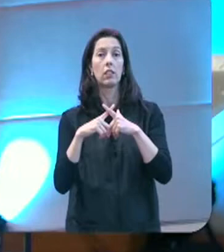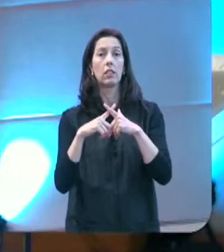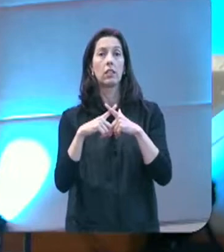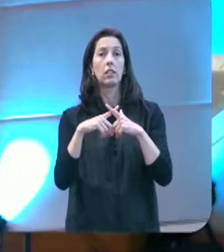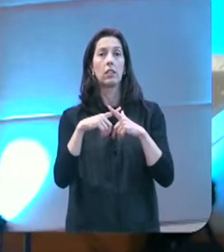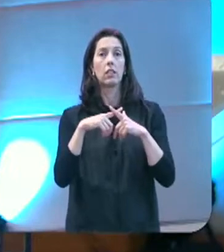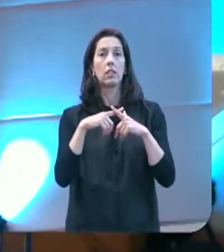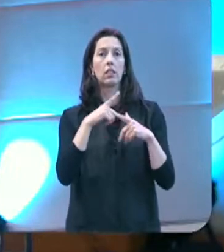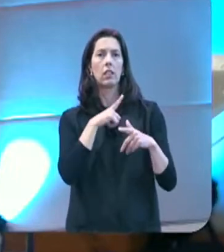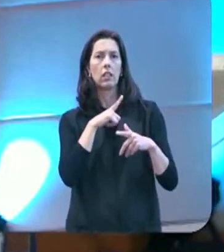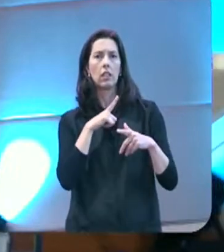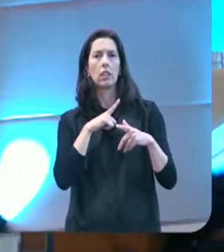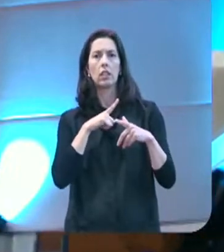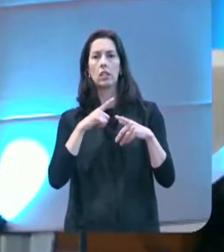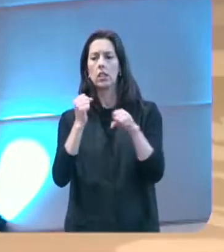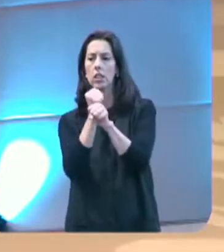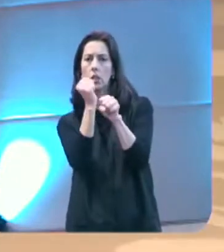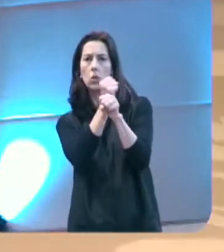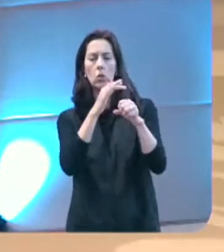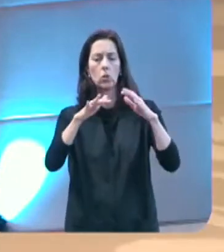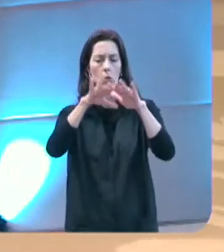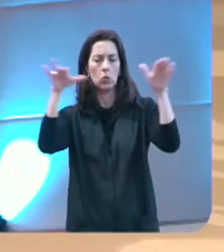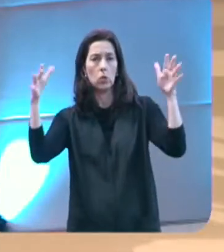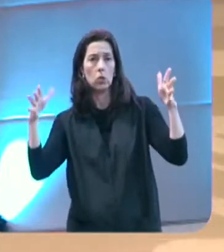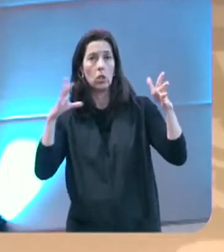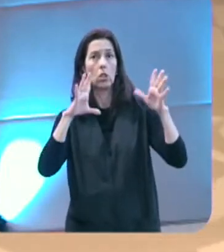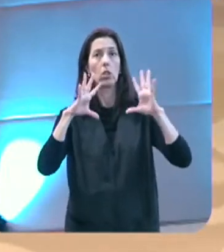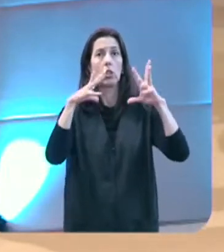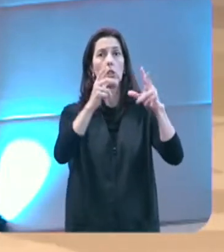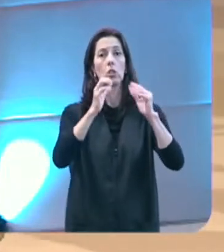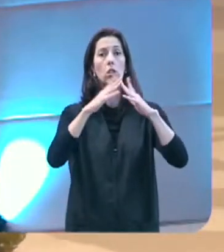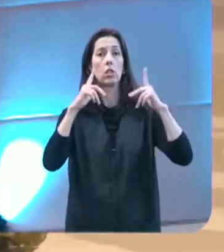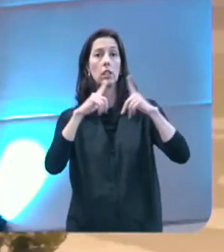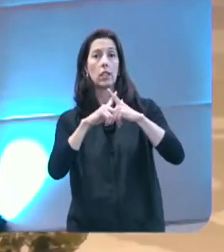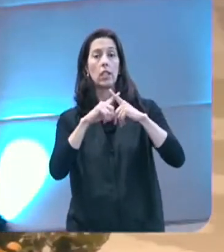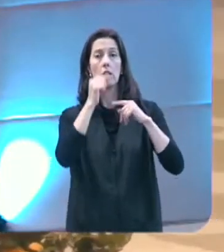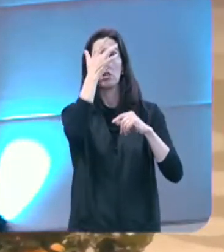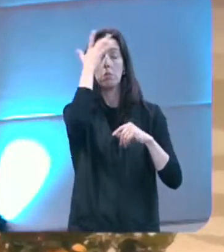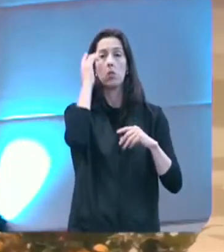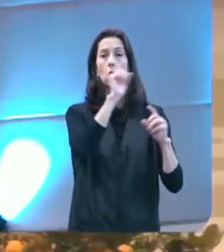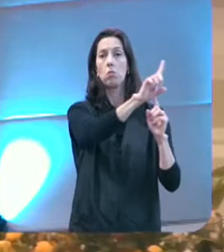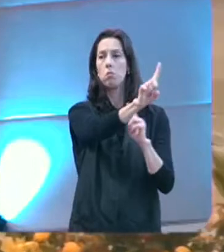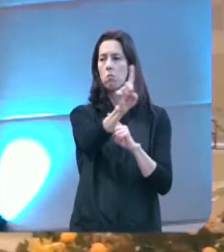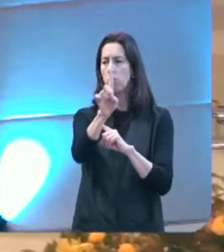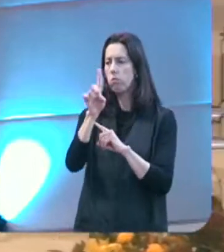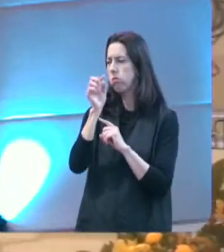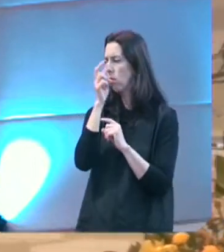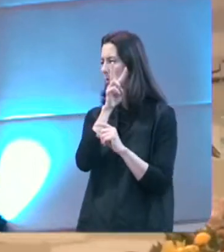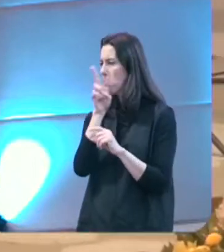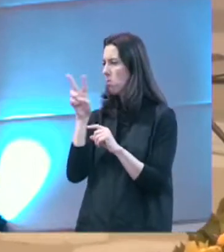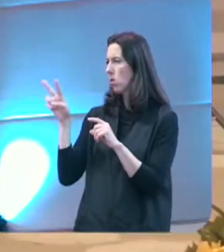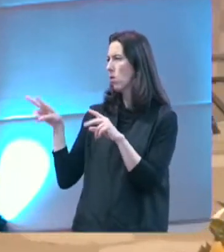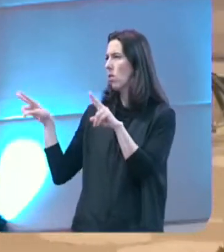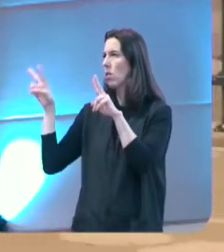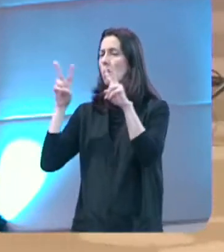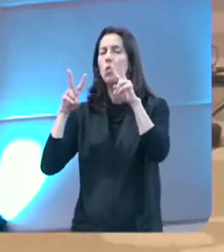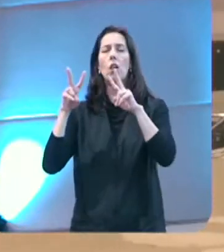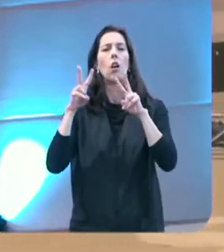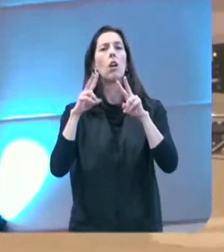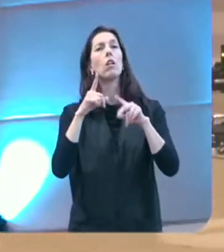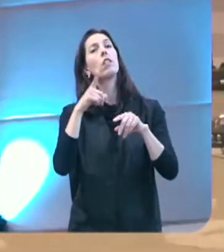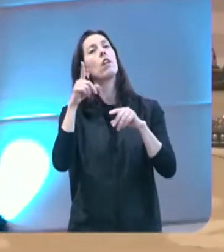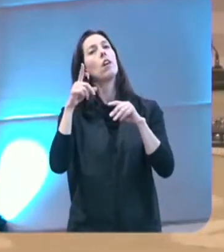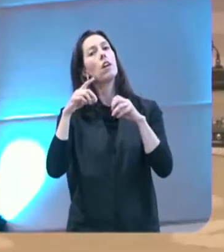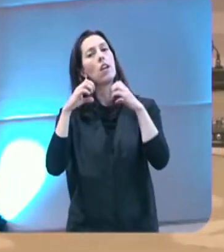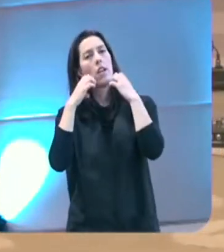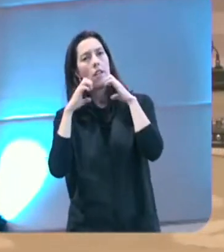as instalações são as instalações das igrejas, e as pessoas entram pelas nossas portas e estão a ouvir o Evangelho,